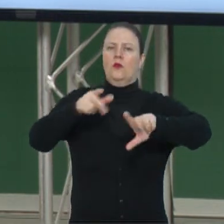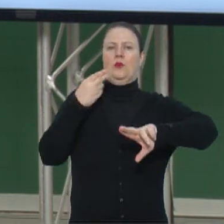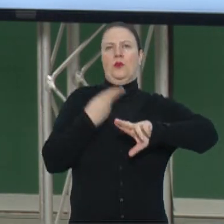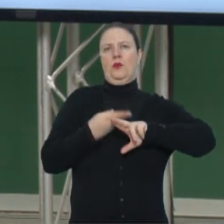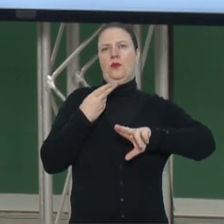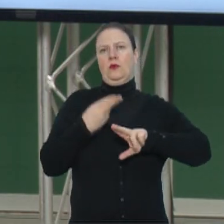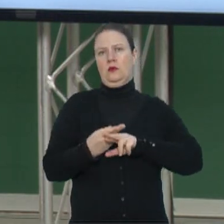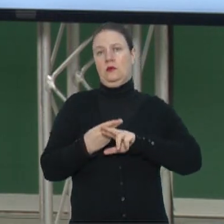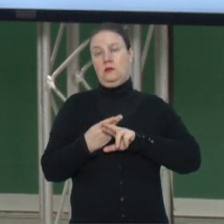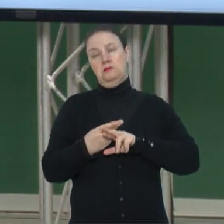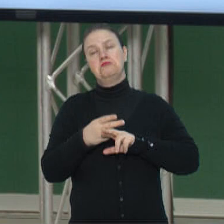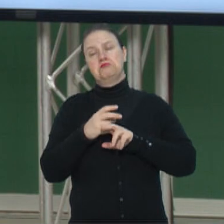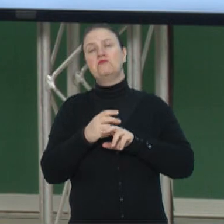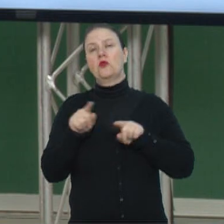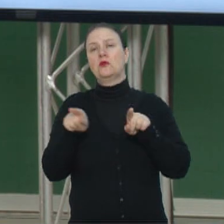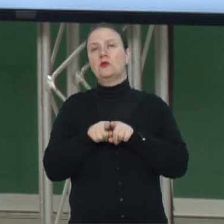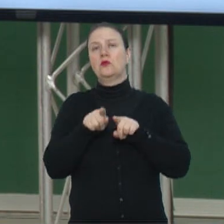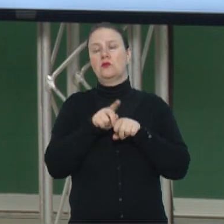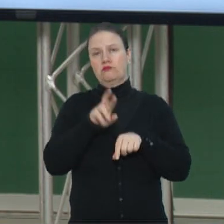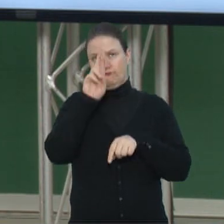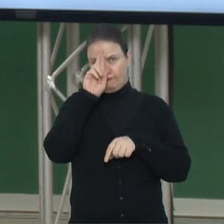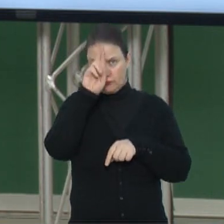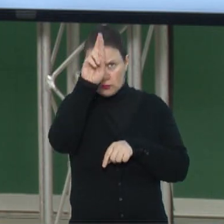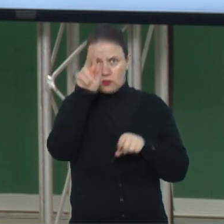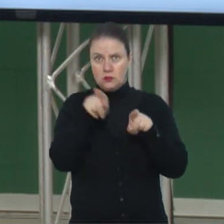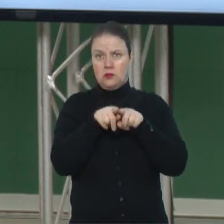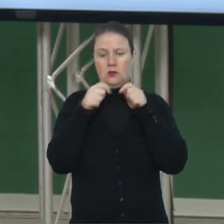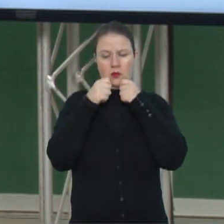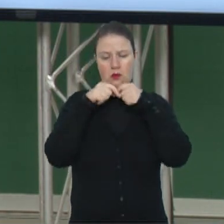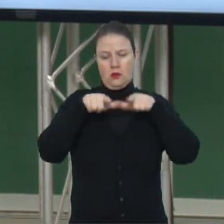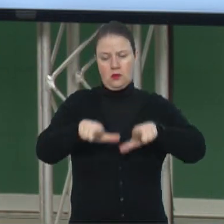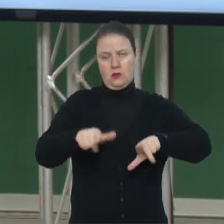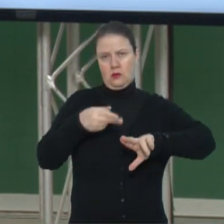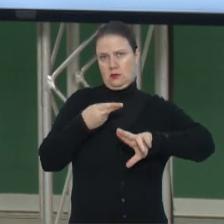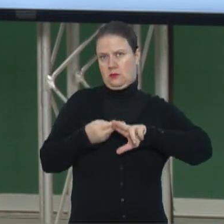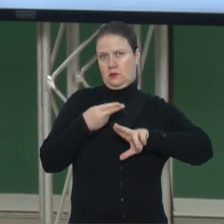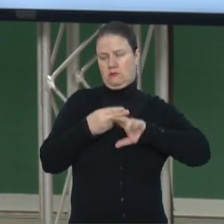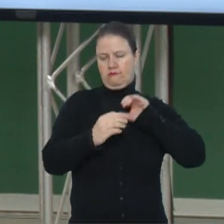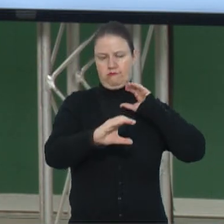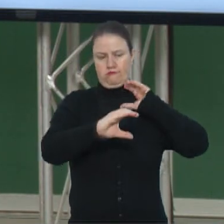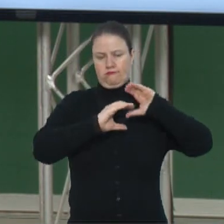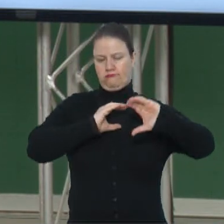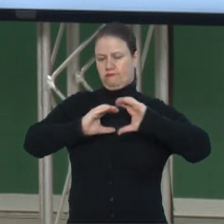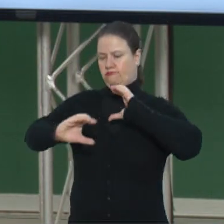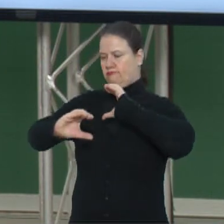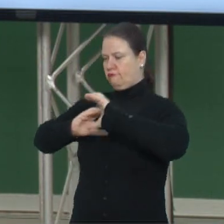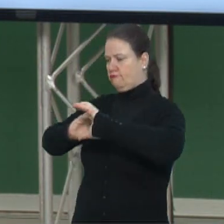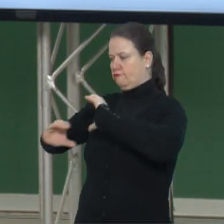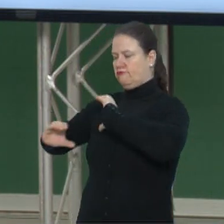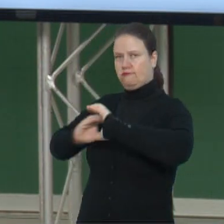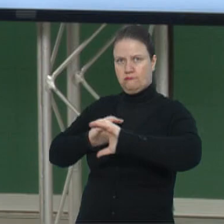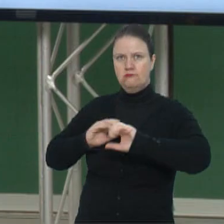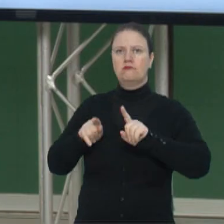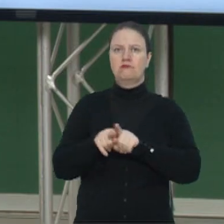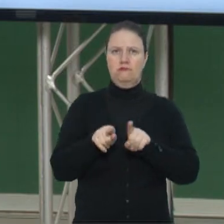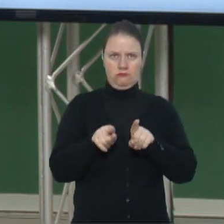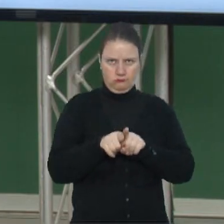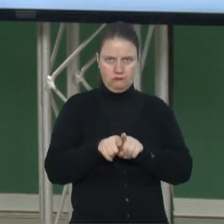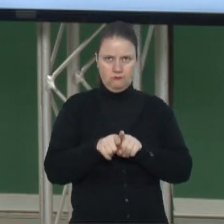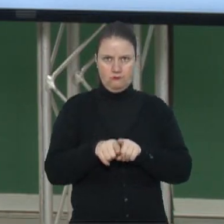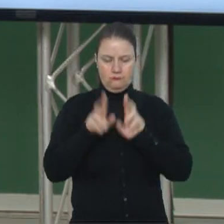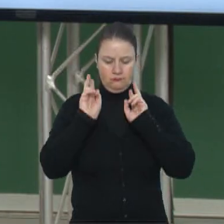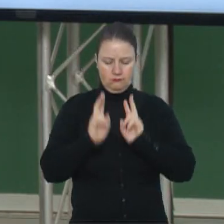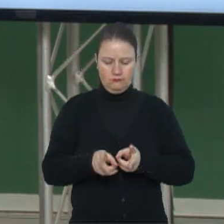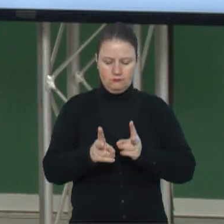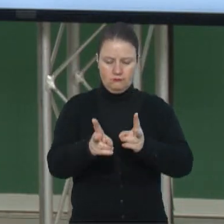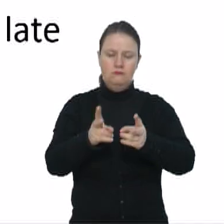eram líder na Revolução Industrial, era a língua deles que eles usavam para se comunicar com as outras pessoas.